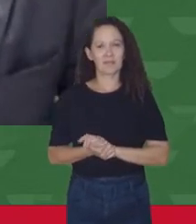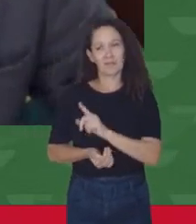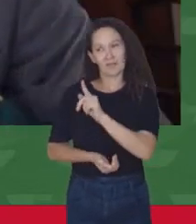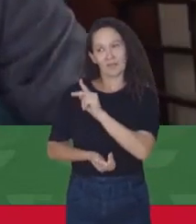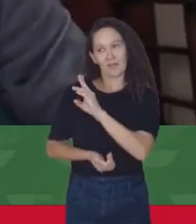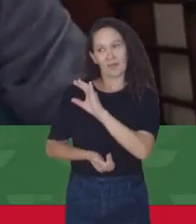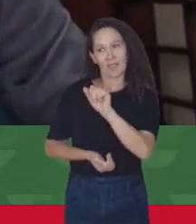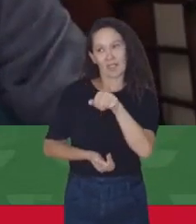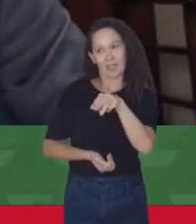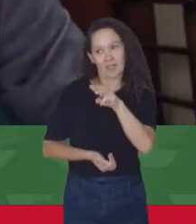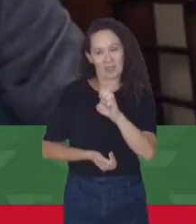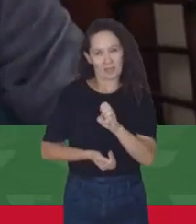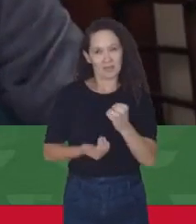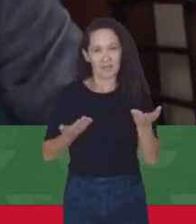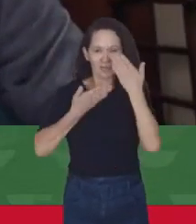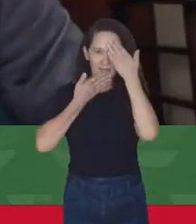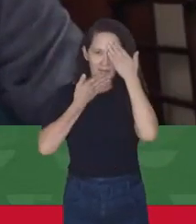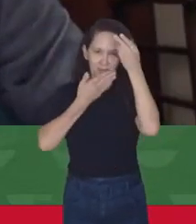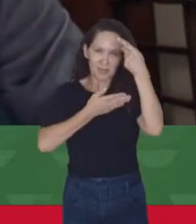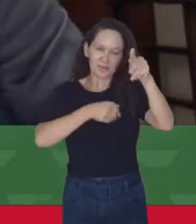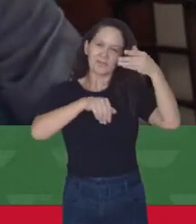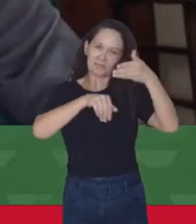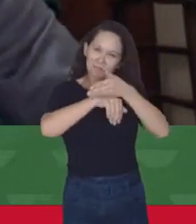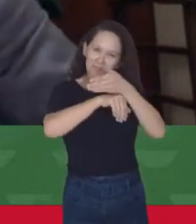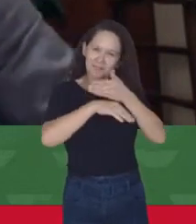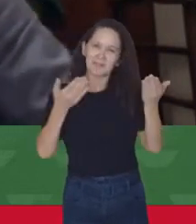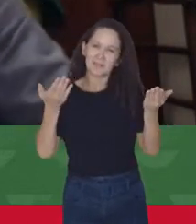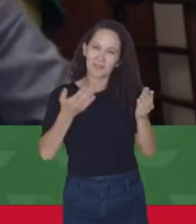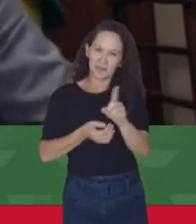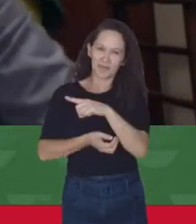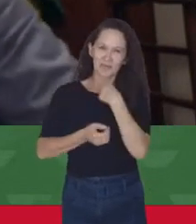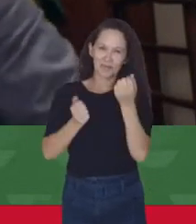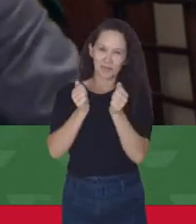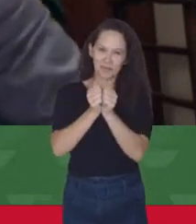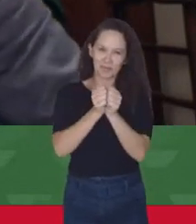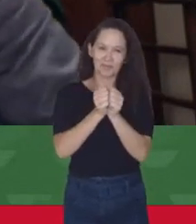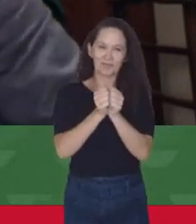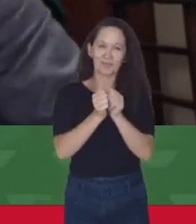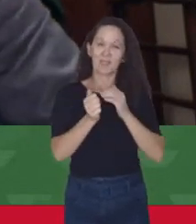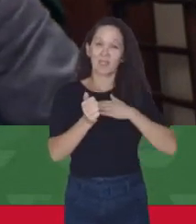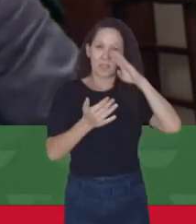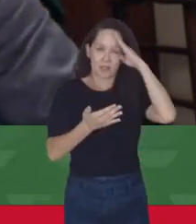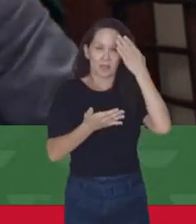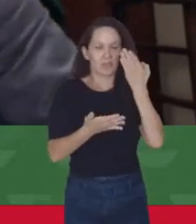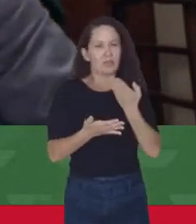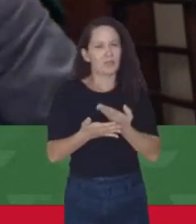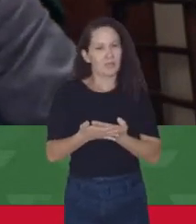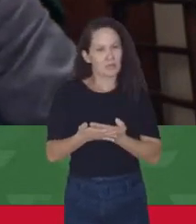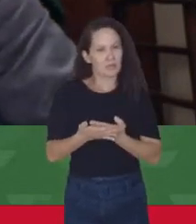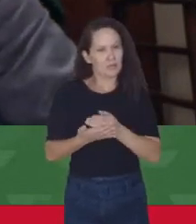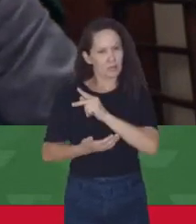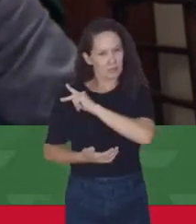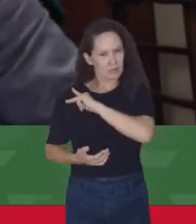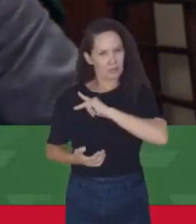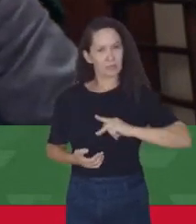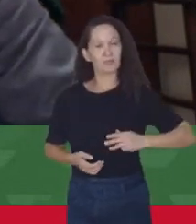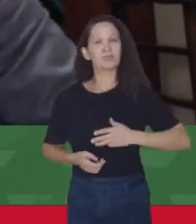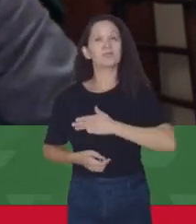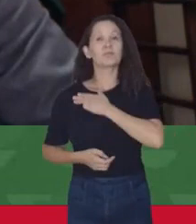Guilherme, quero agradecer a sua participação. Eu acredito que o presidente